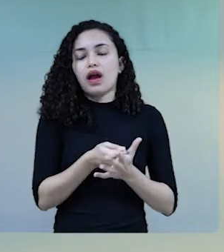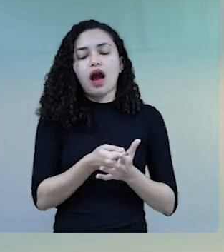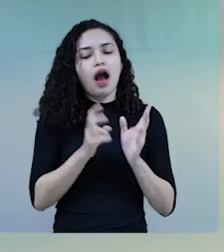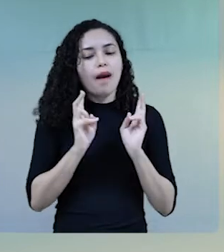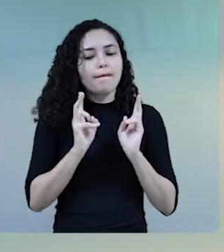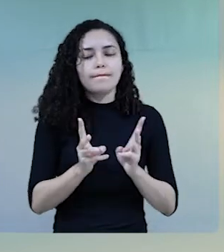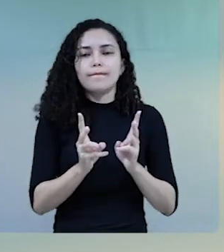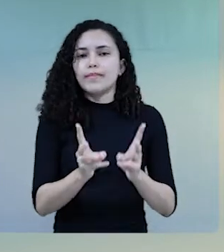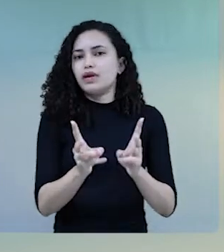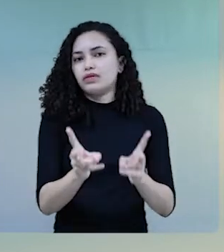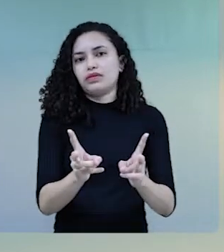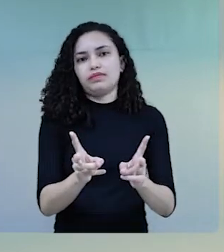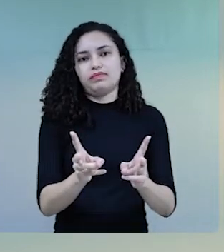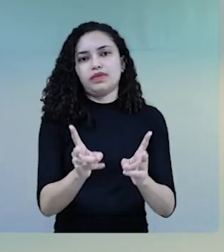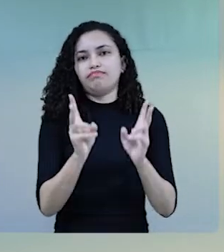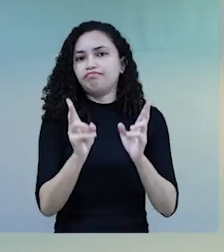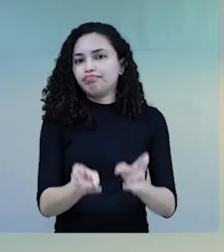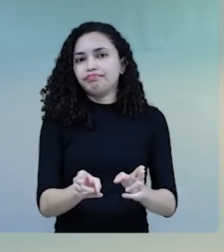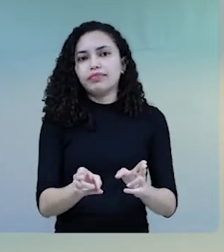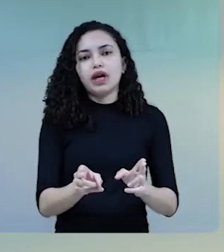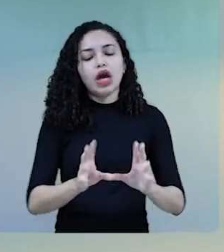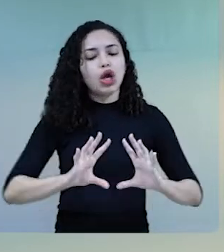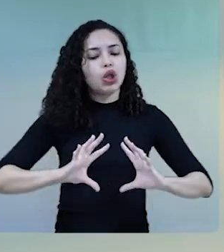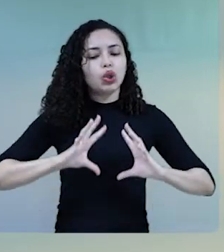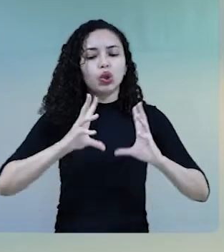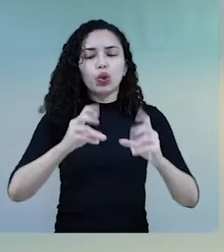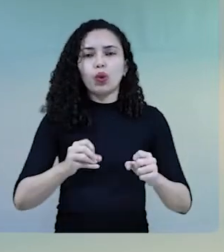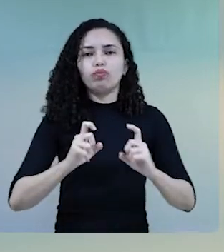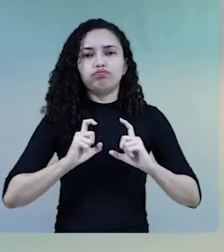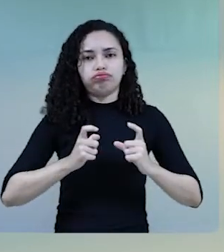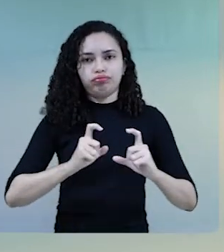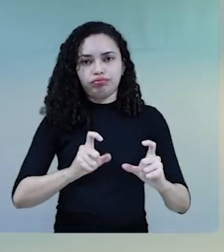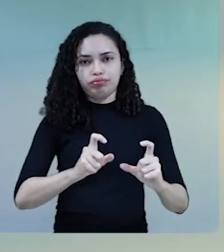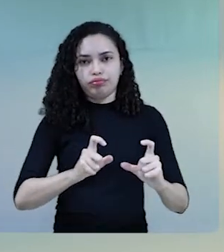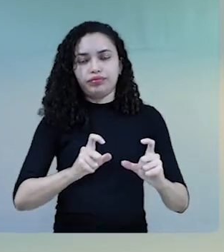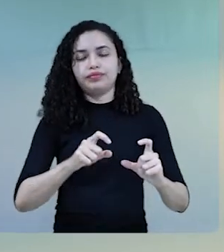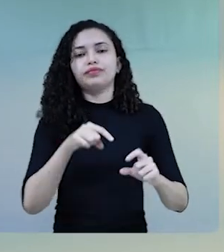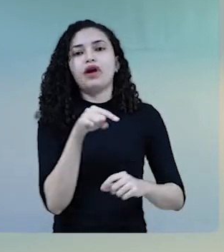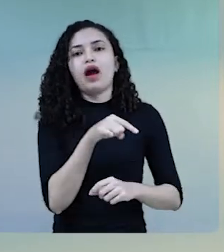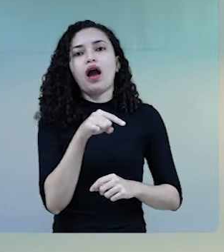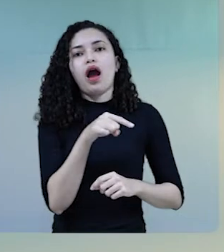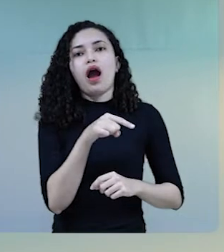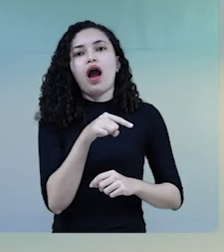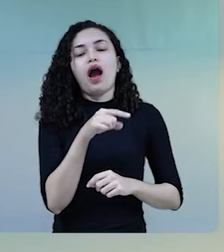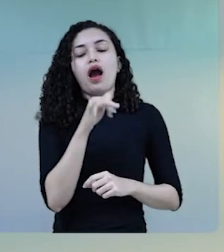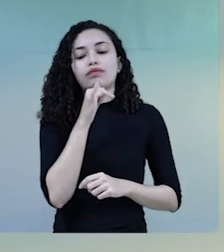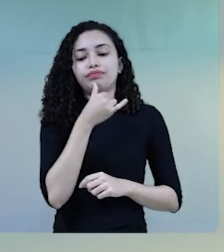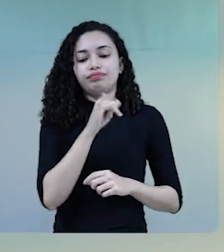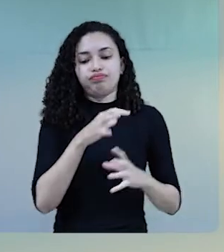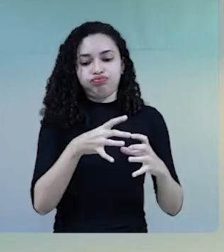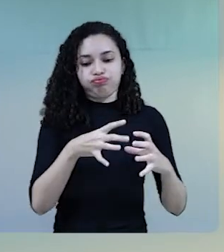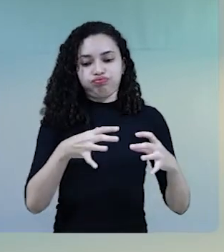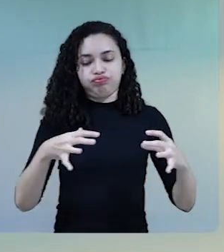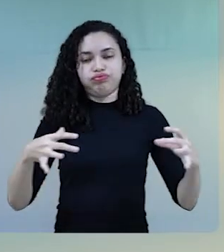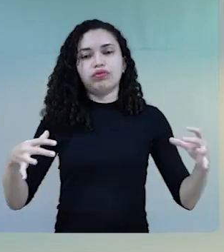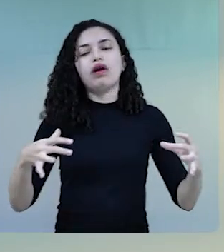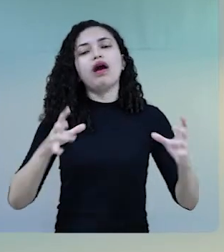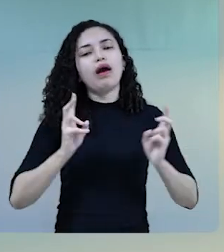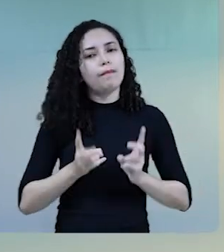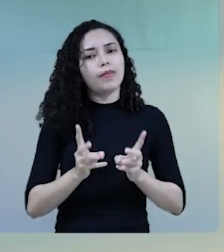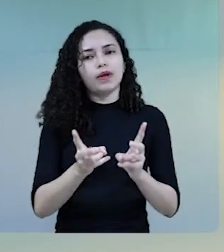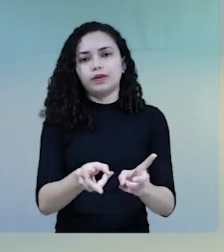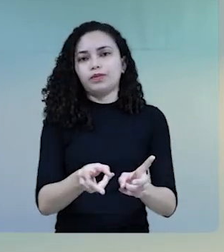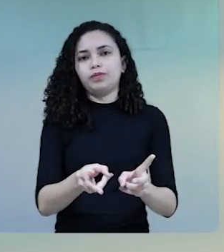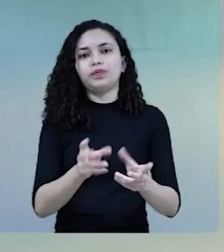em todos os resistores, tá? É tanto que aí a gente tem isso como observação. A corrente elétrica é a mesma nos resistores. A